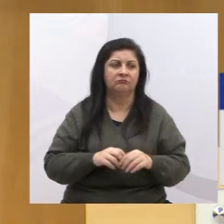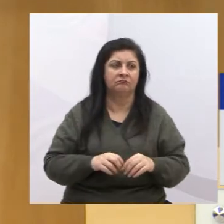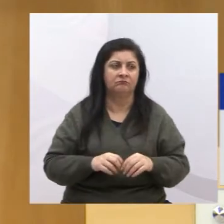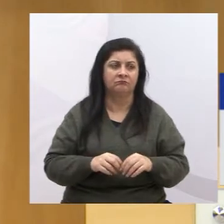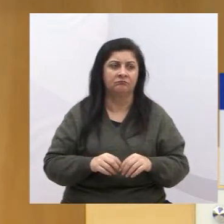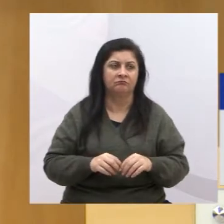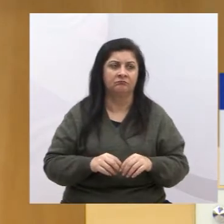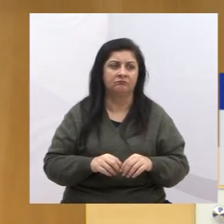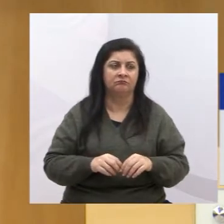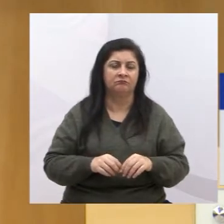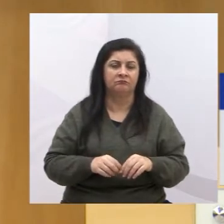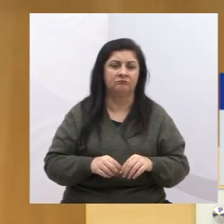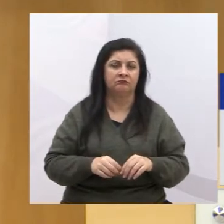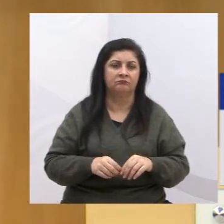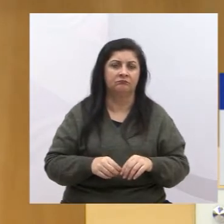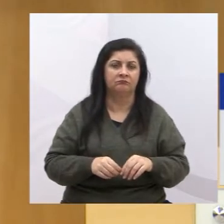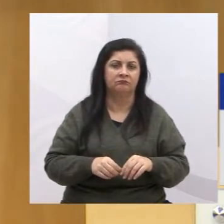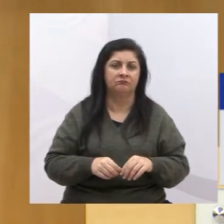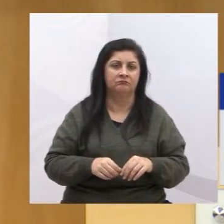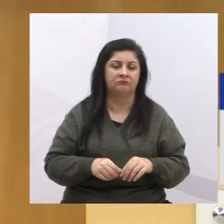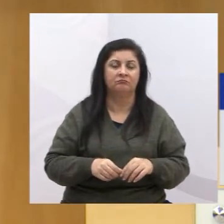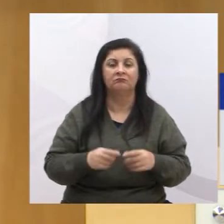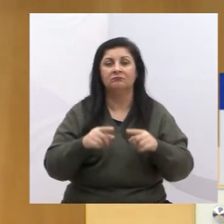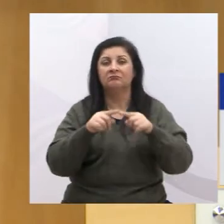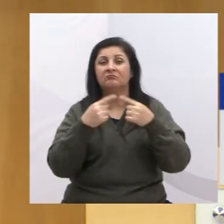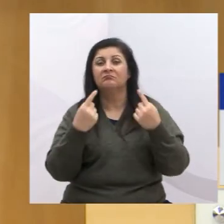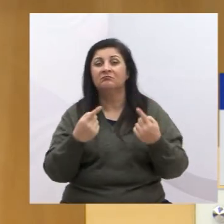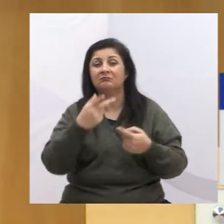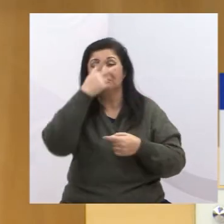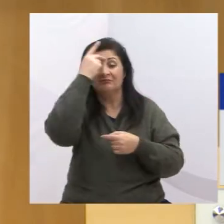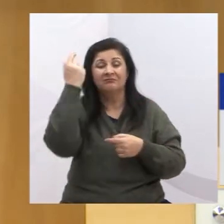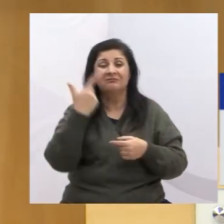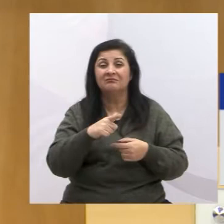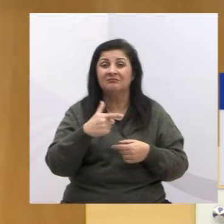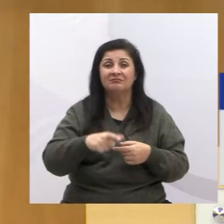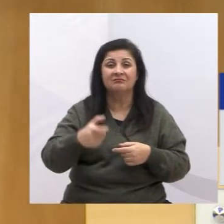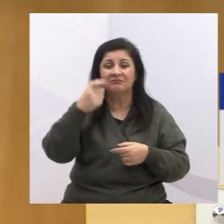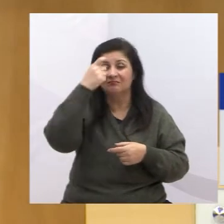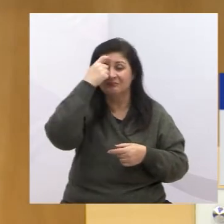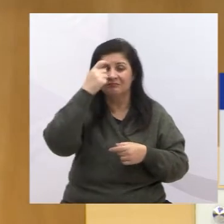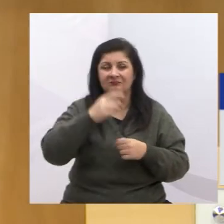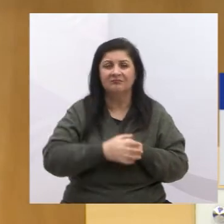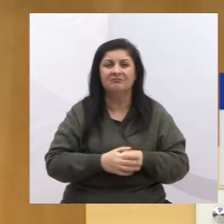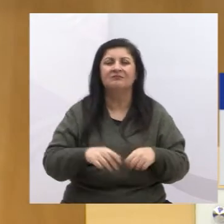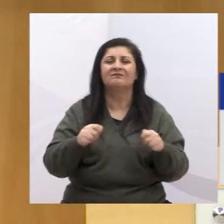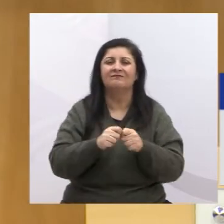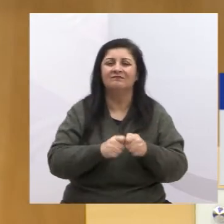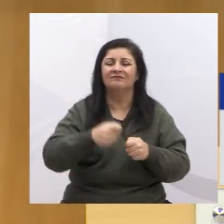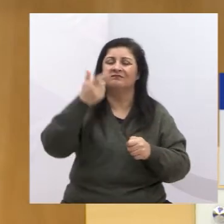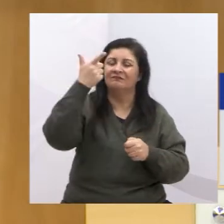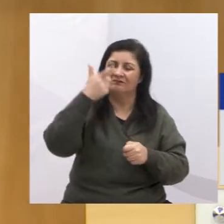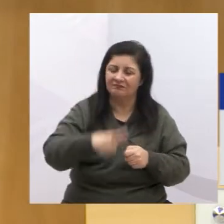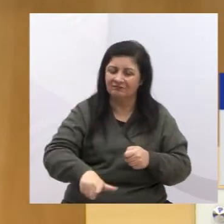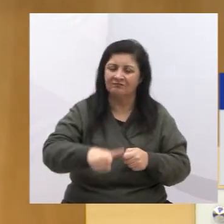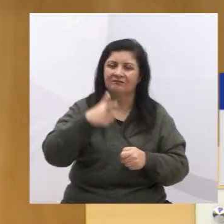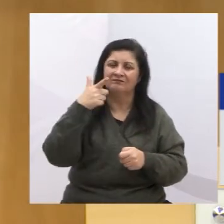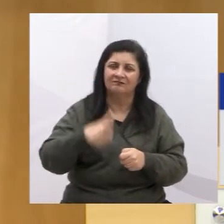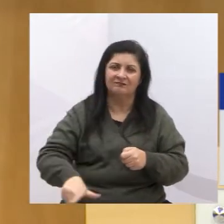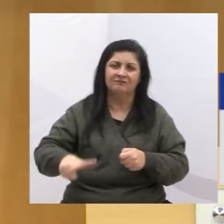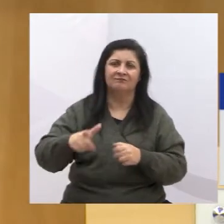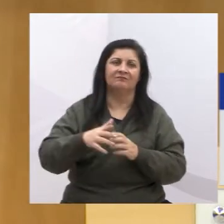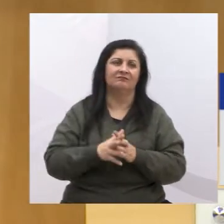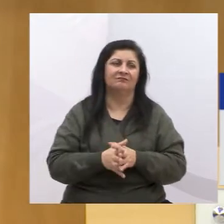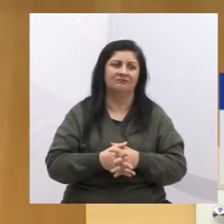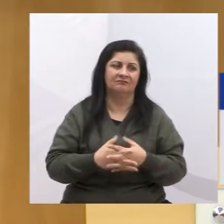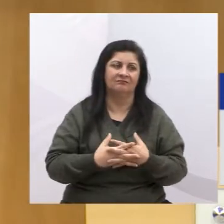Mas ainda assim, aquelas pessoas que não têm consciência, né, vão cometer novamente infrações. É extremamente